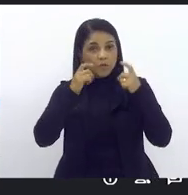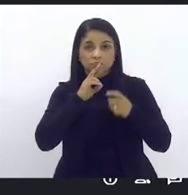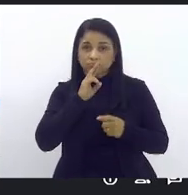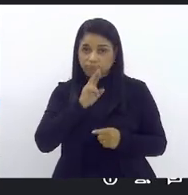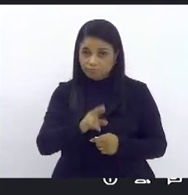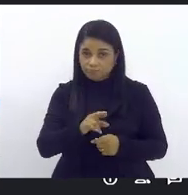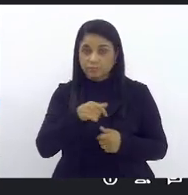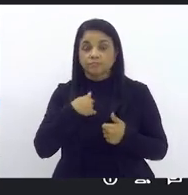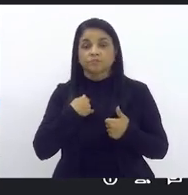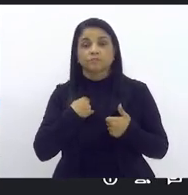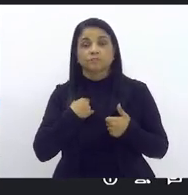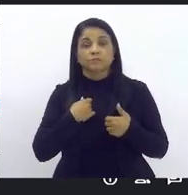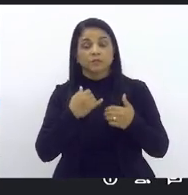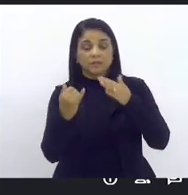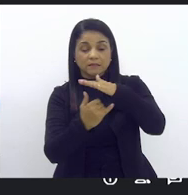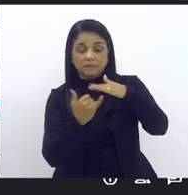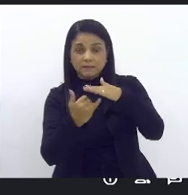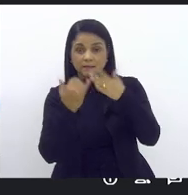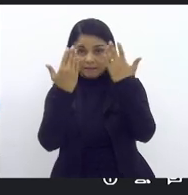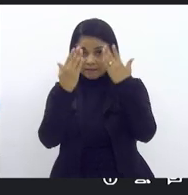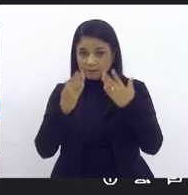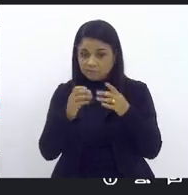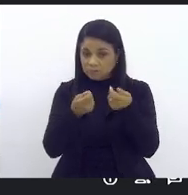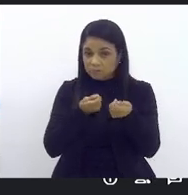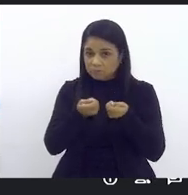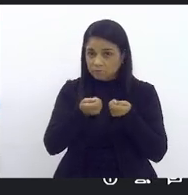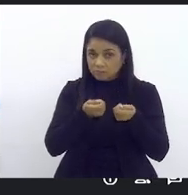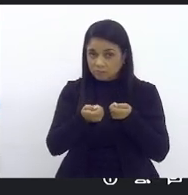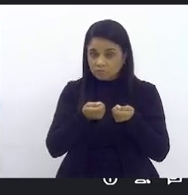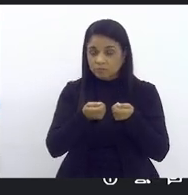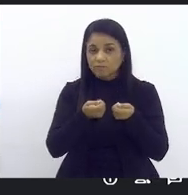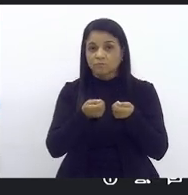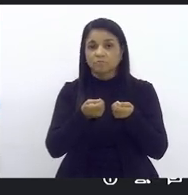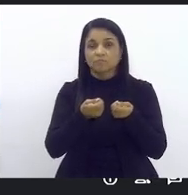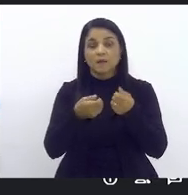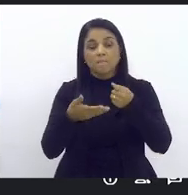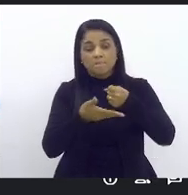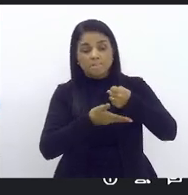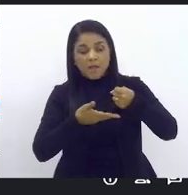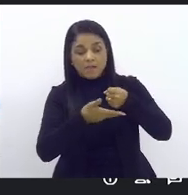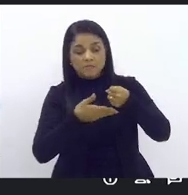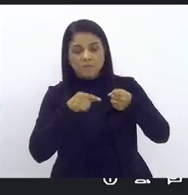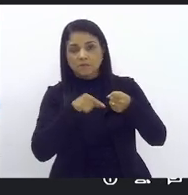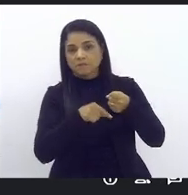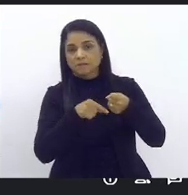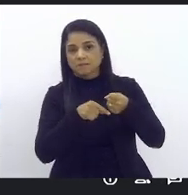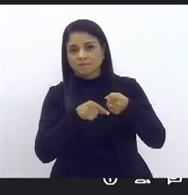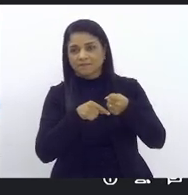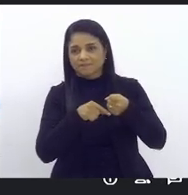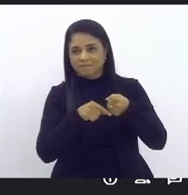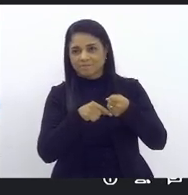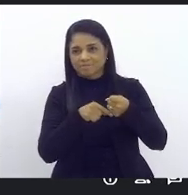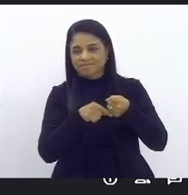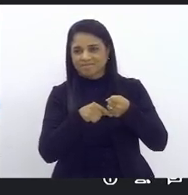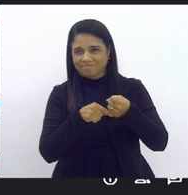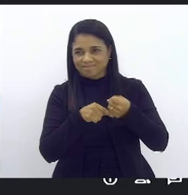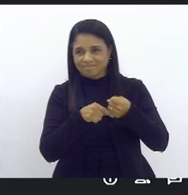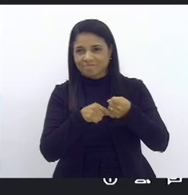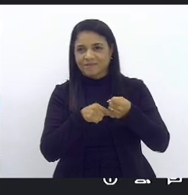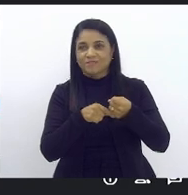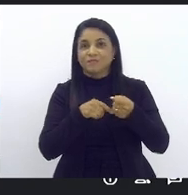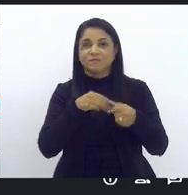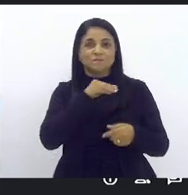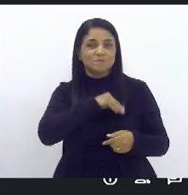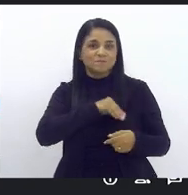análise dos órgãos de controle é toda feita com base nesse posicionamento, enquanto municípios não pagam o